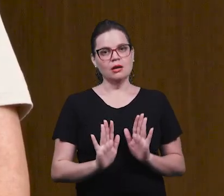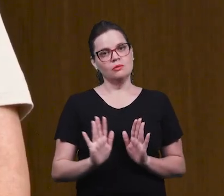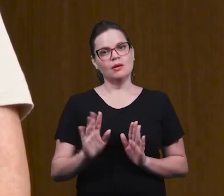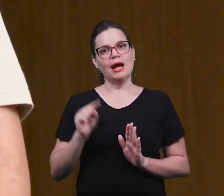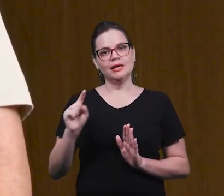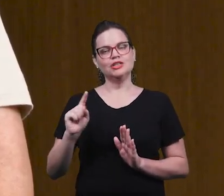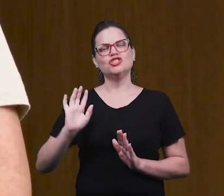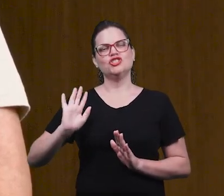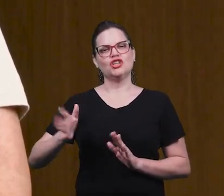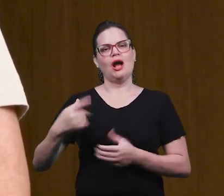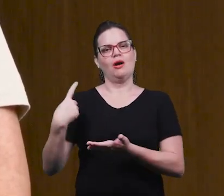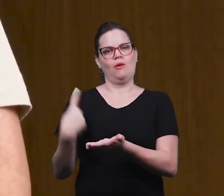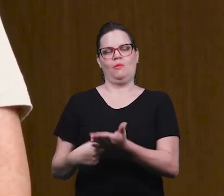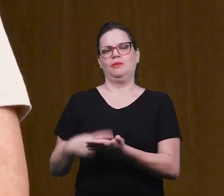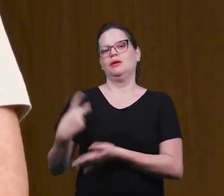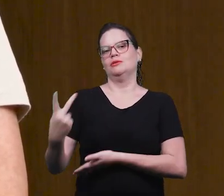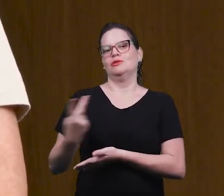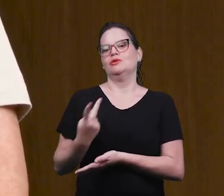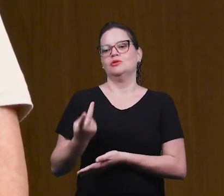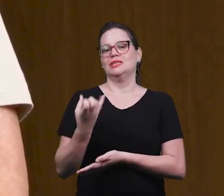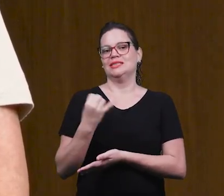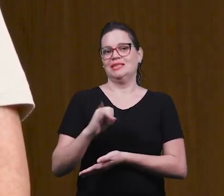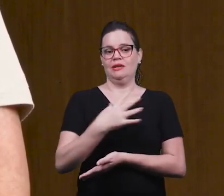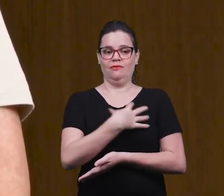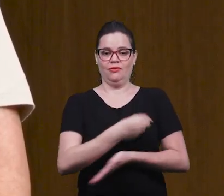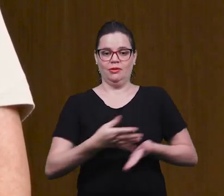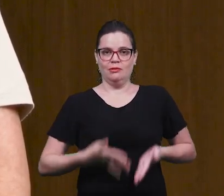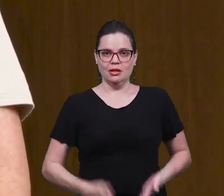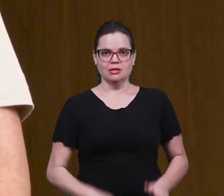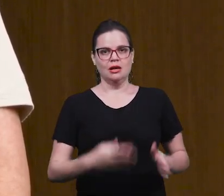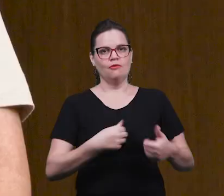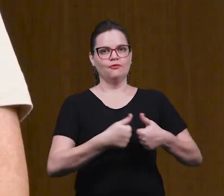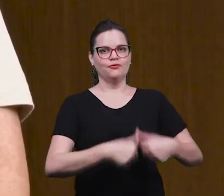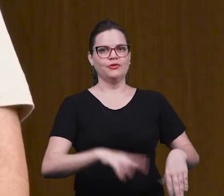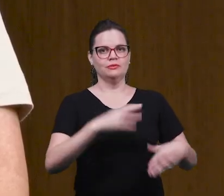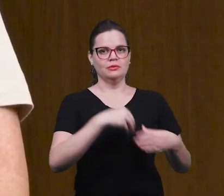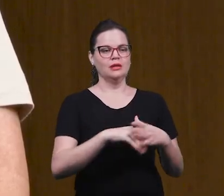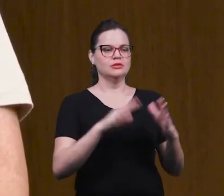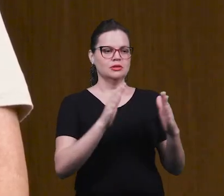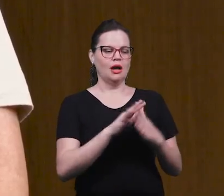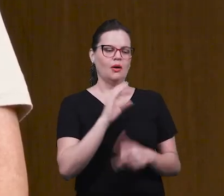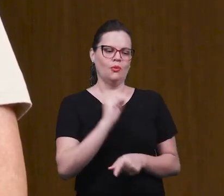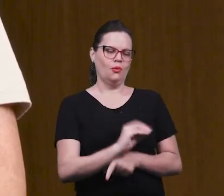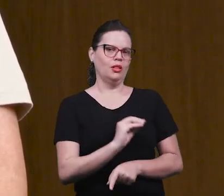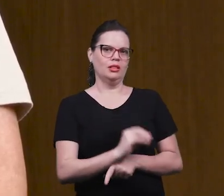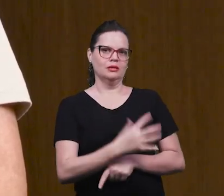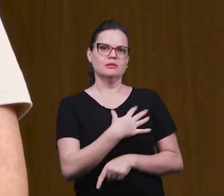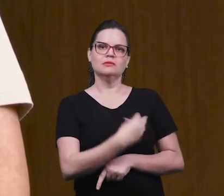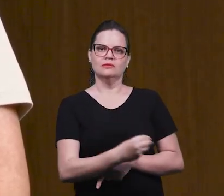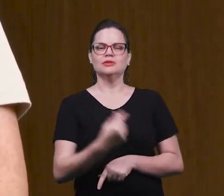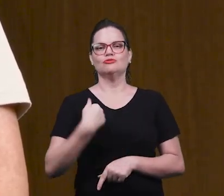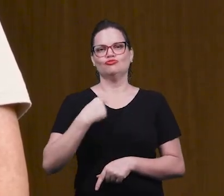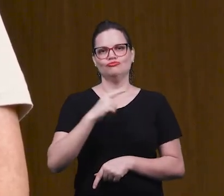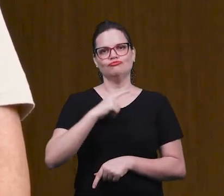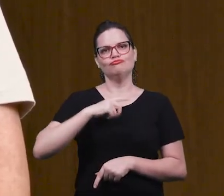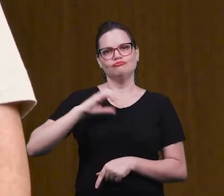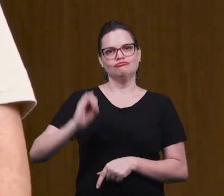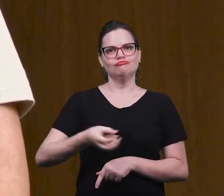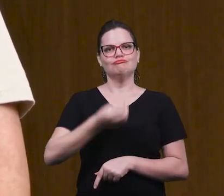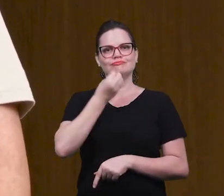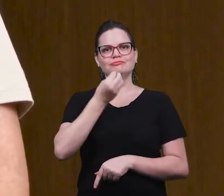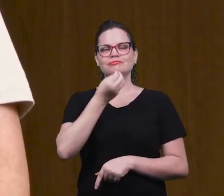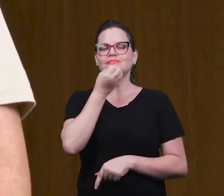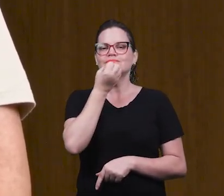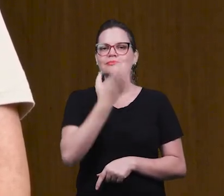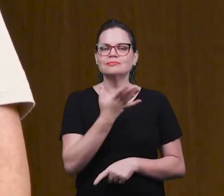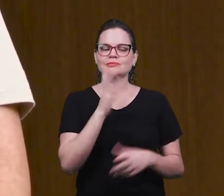se eu pudesse estar em casa um período com eles. E aí eu fiquei em casa, tive esse privilégio, que eu vou dizer para vocês, que é um privilégio,